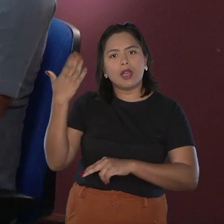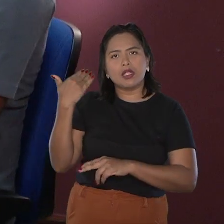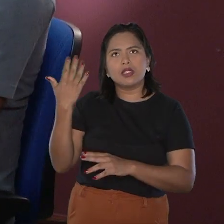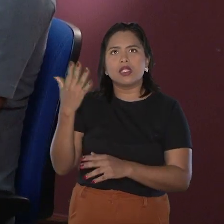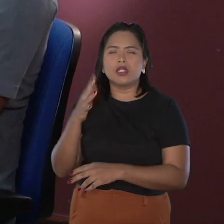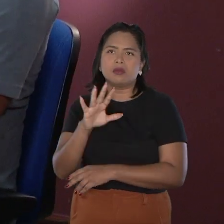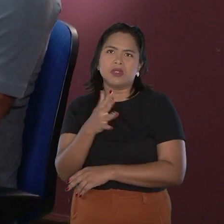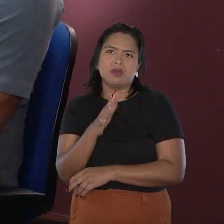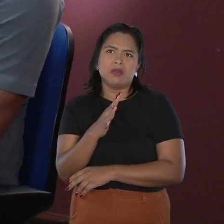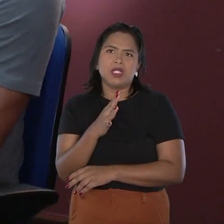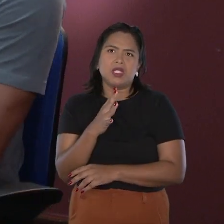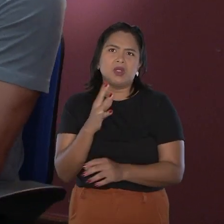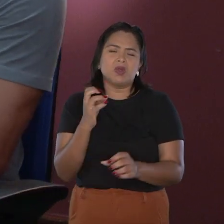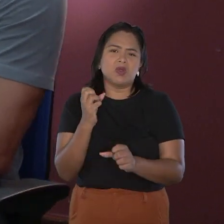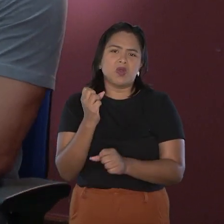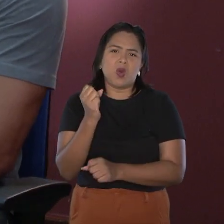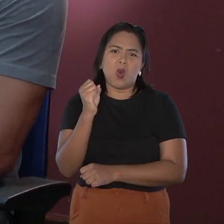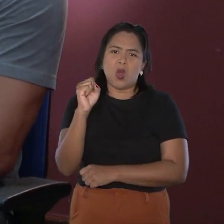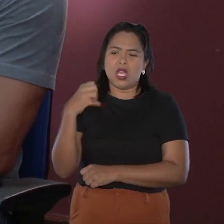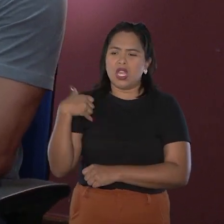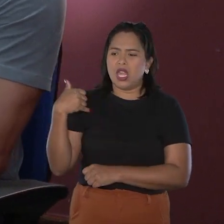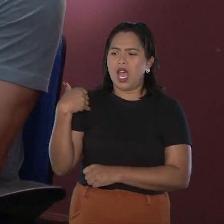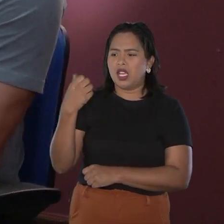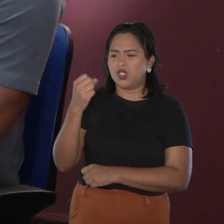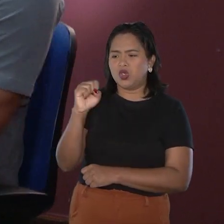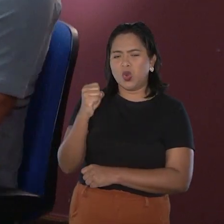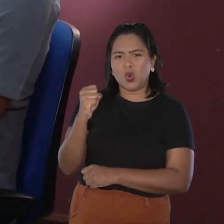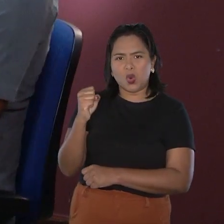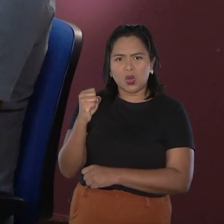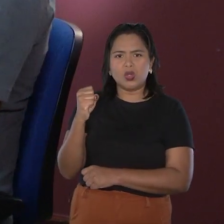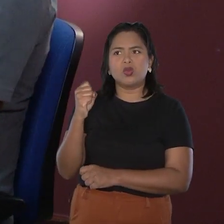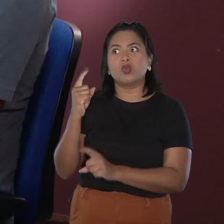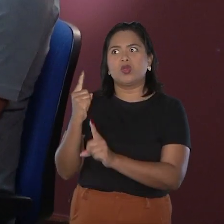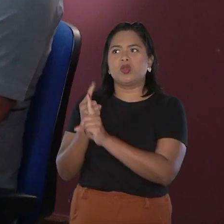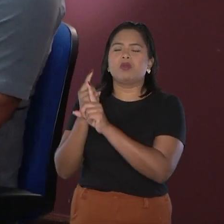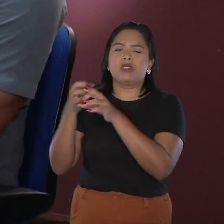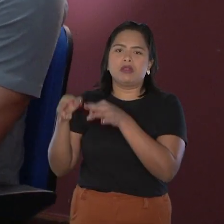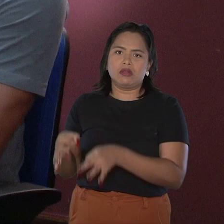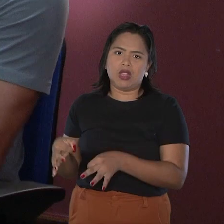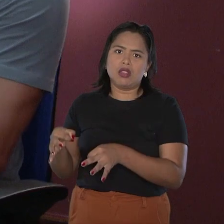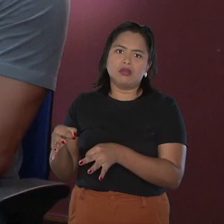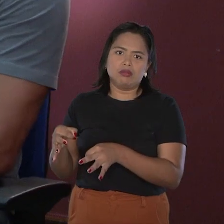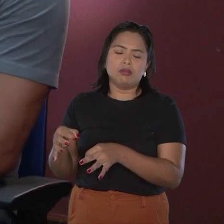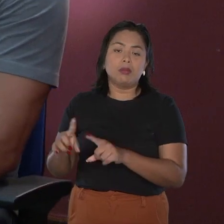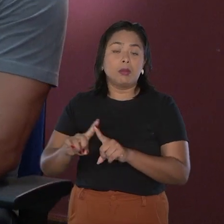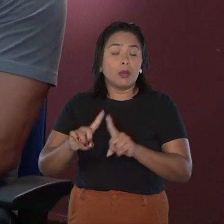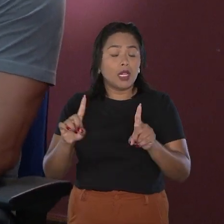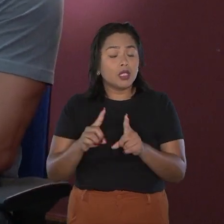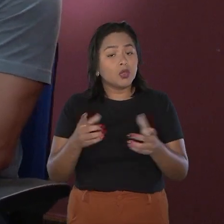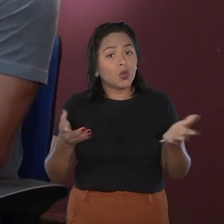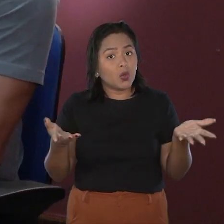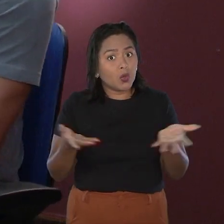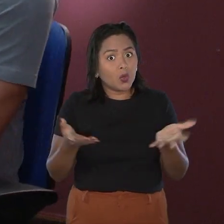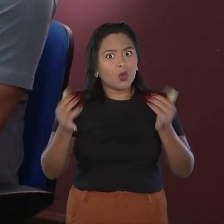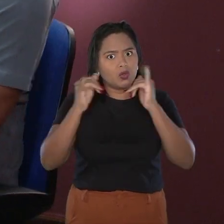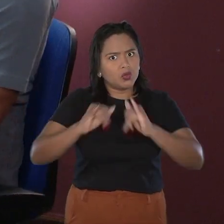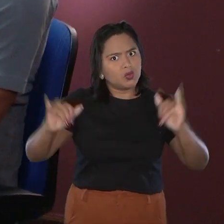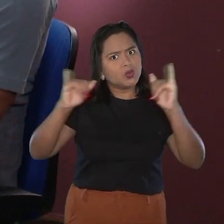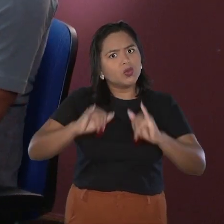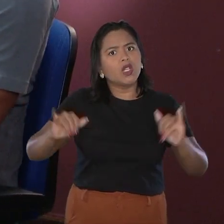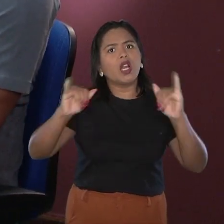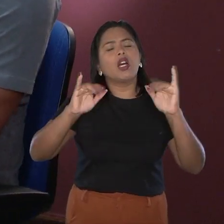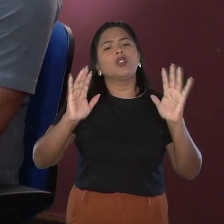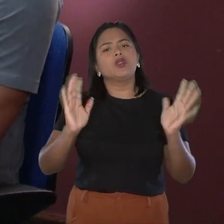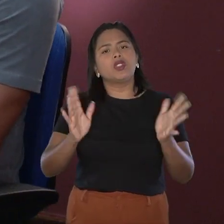volta dos 8 anos de idade que perdi um oito anos aí de intervenção hoje como já tá sendo mais divulgado tá mais nas mídias